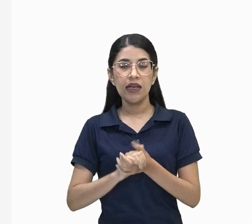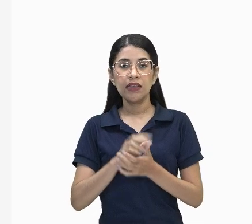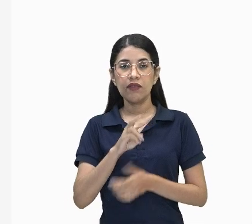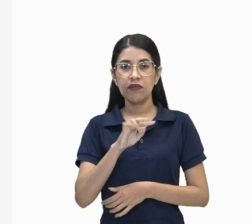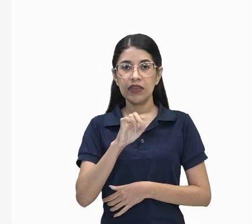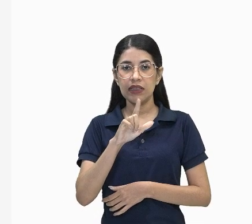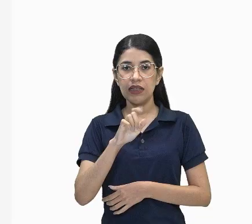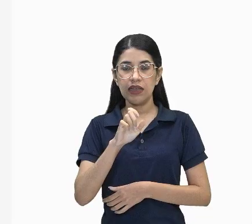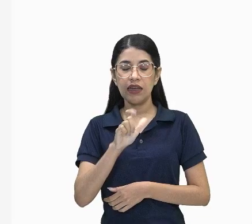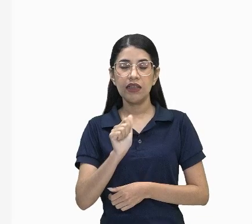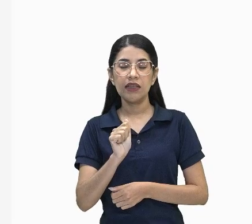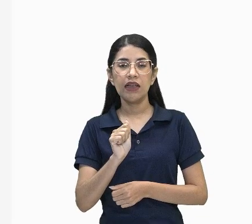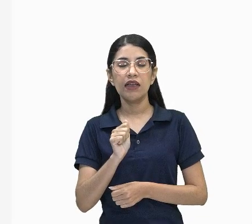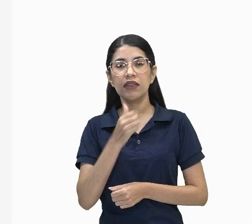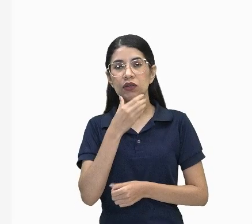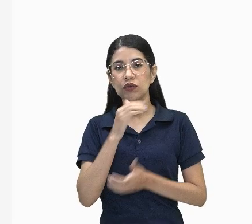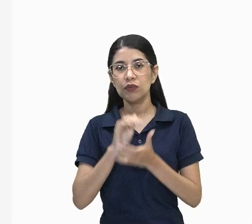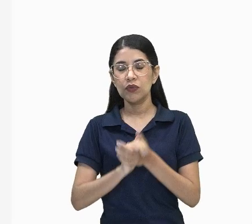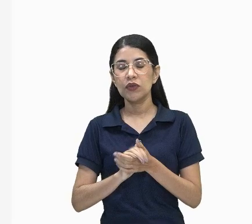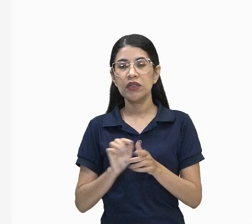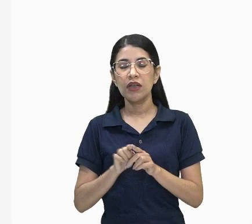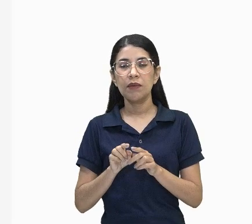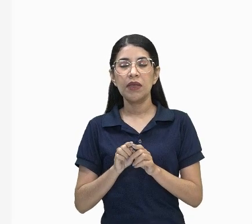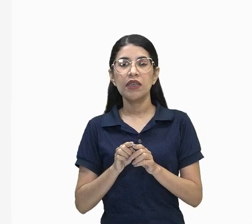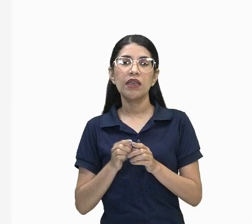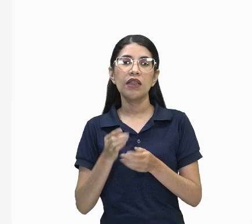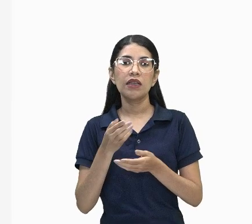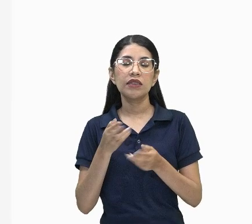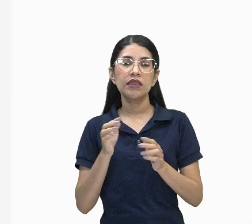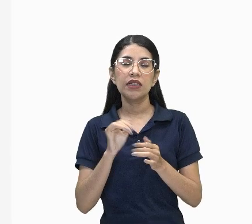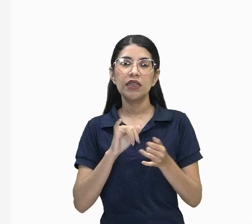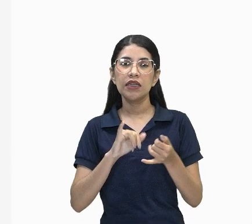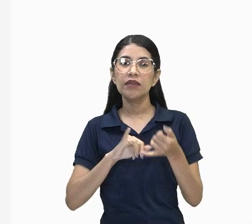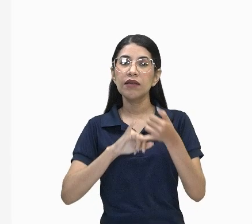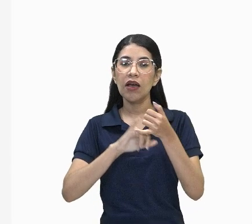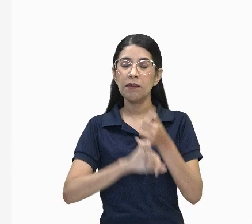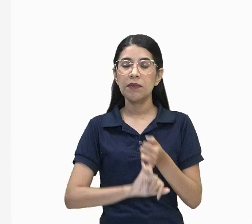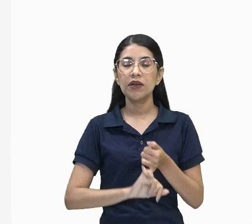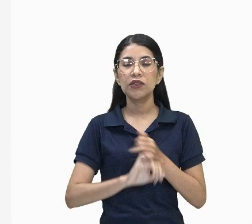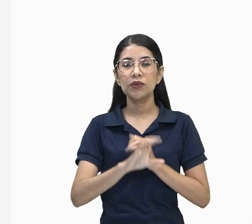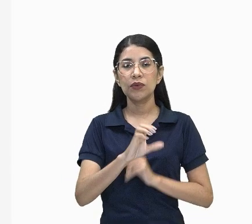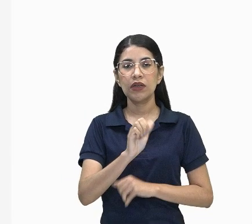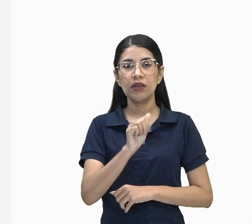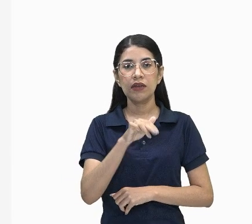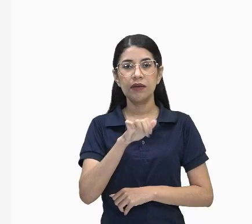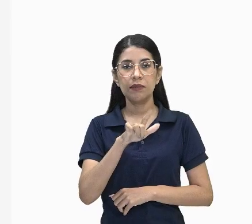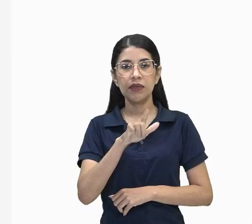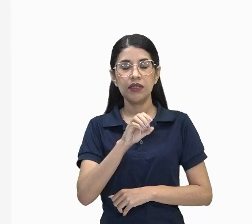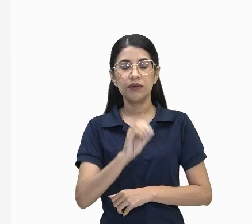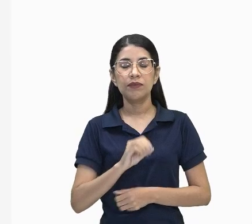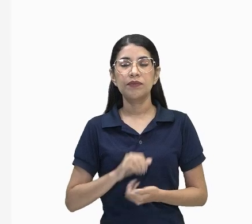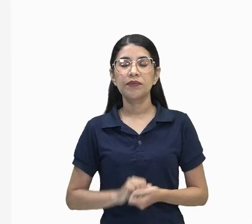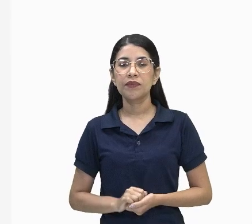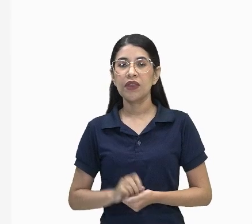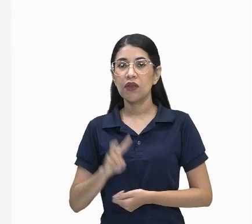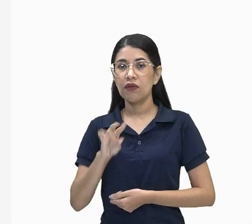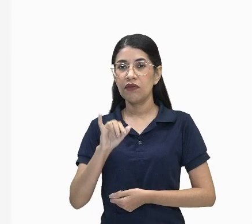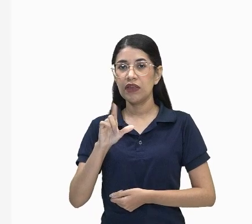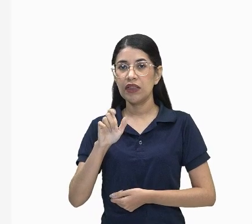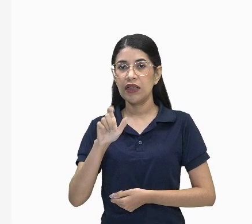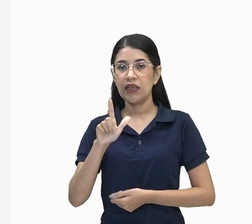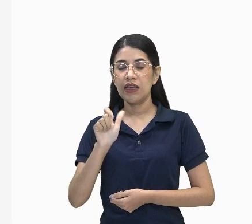que está aí nesse triângulo amoroso, está envolvida com Camilo. O Vilela é